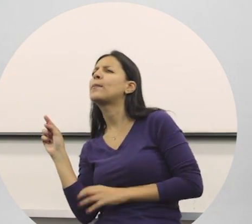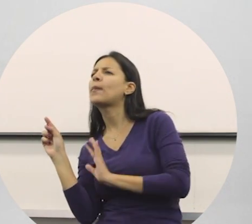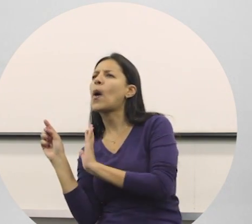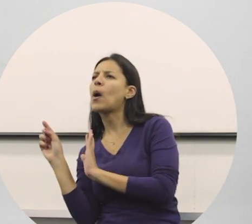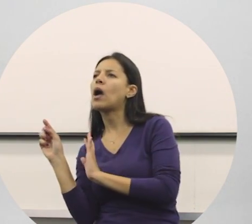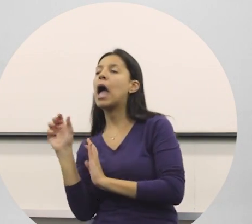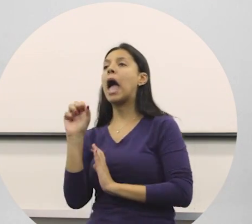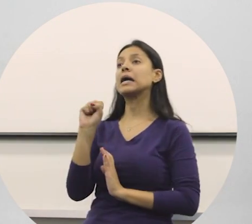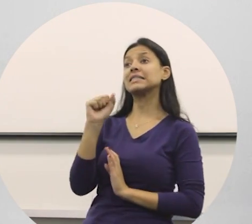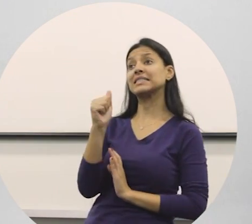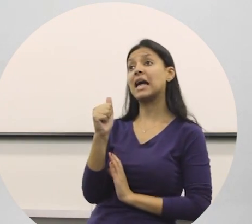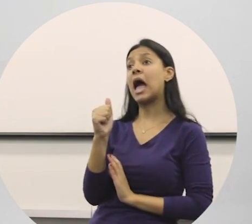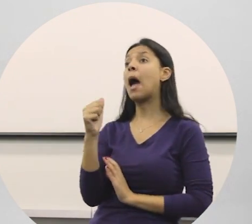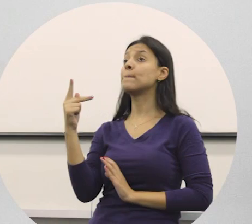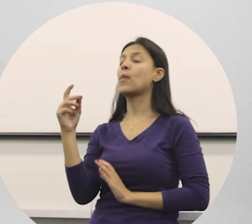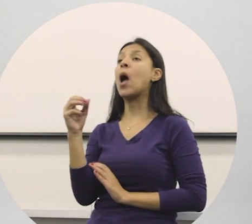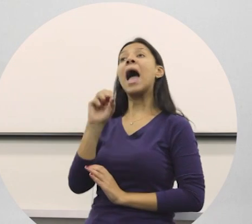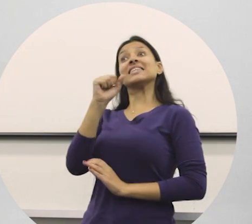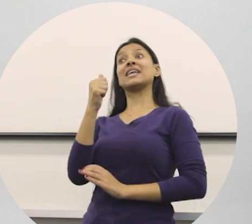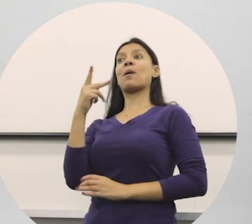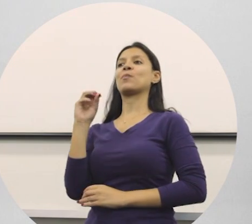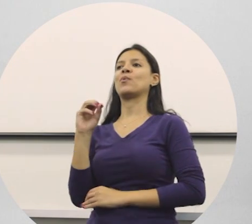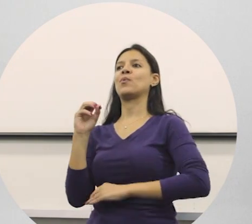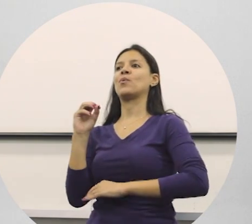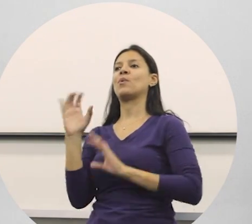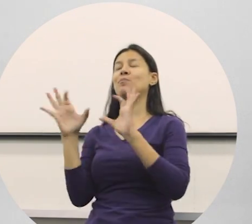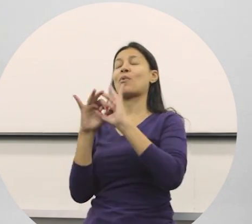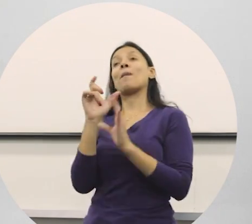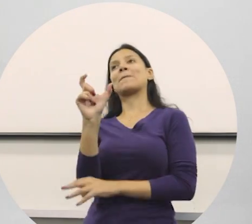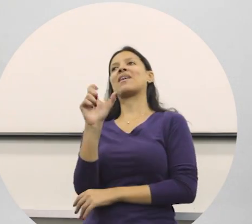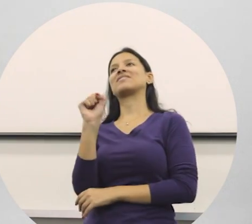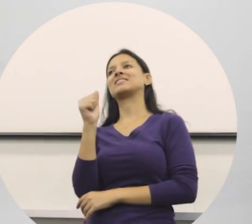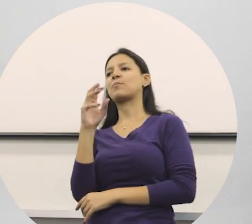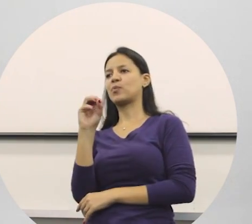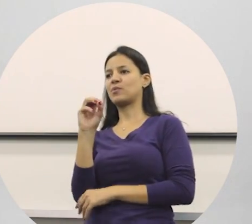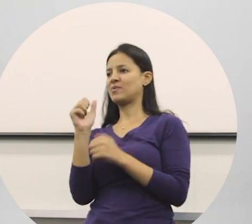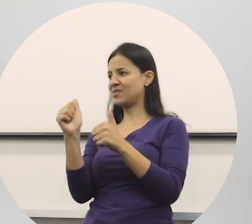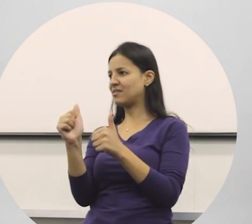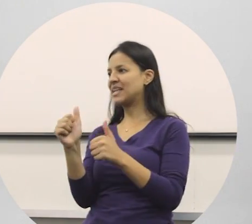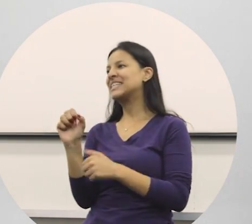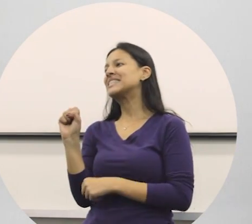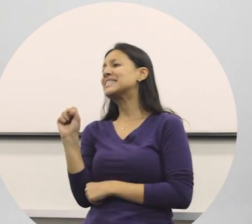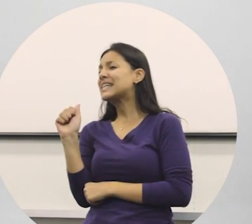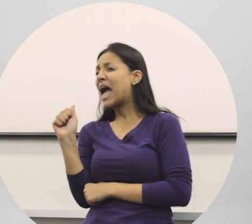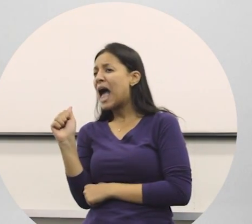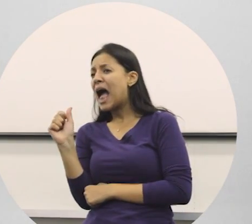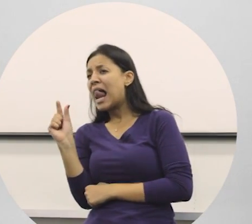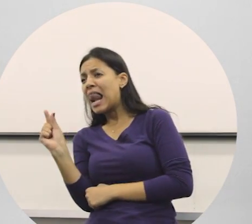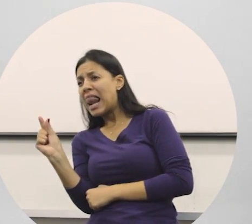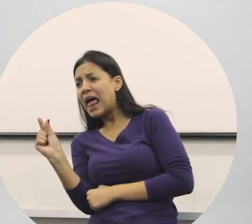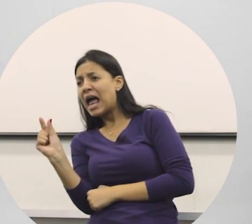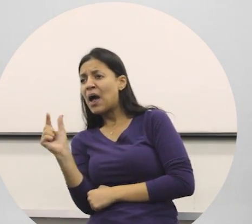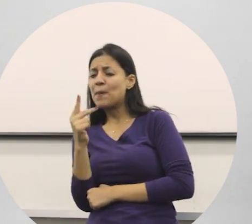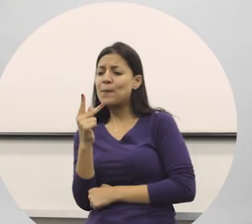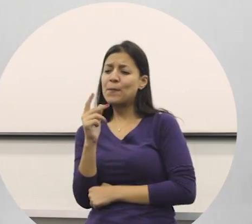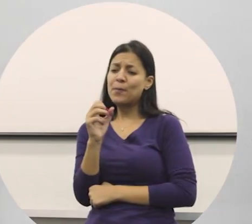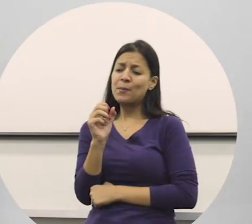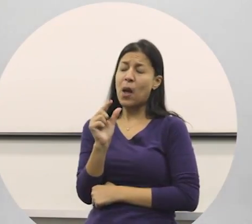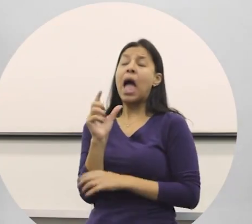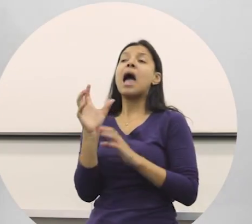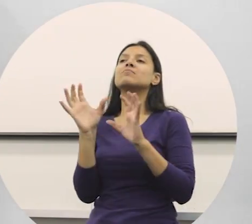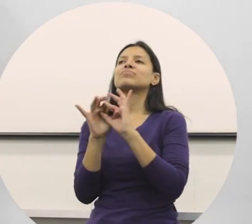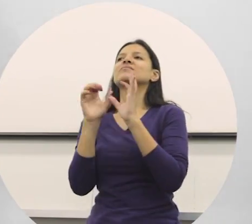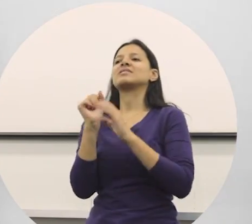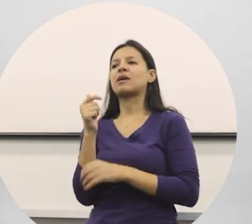Sapo. Sapo. Sapo. Não é assim que eles fazem? O que está